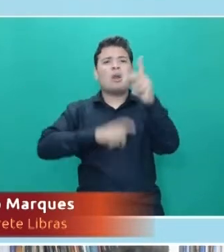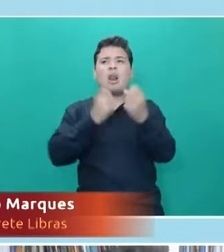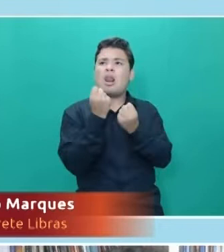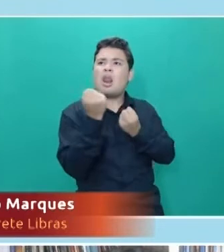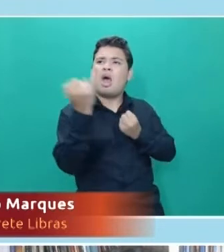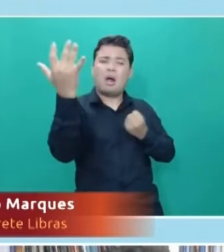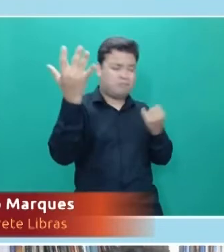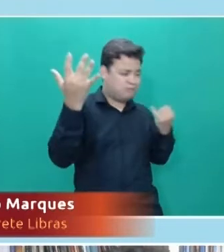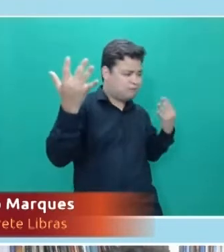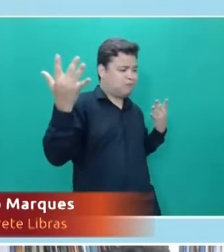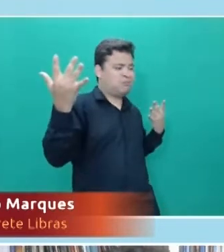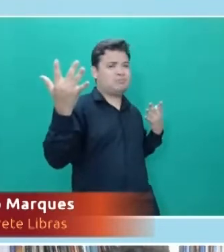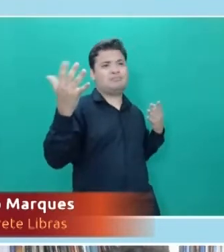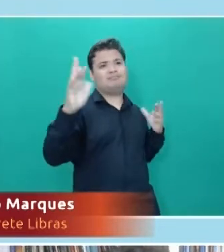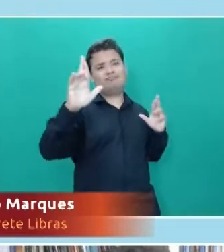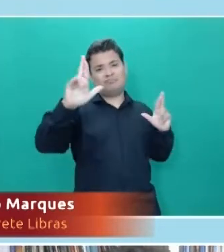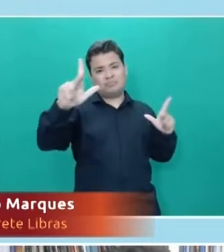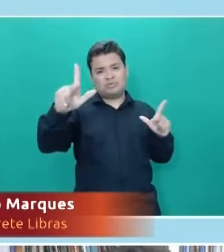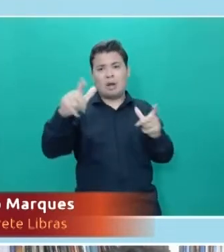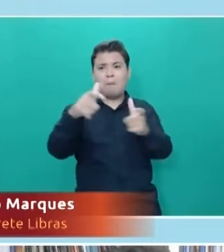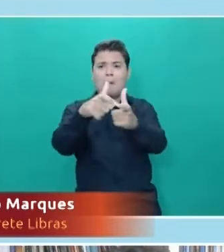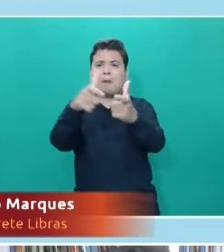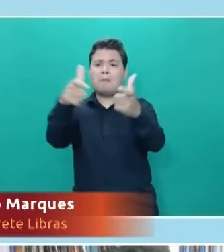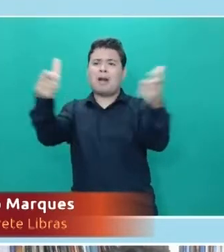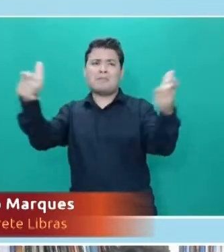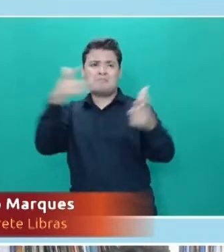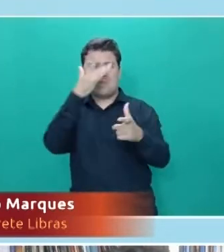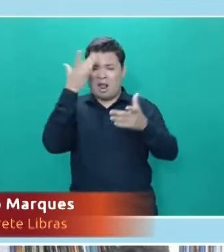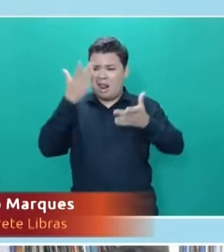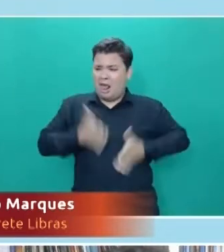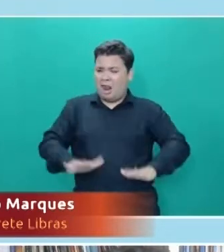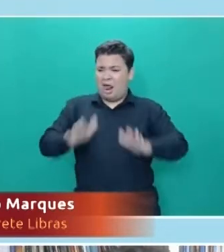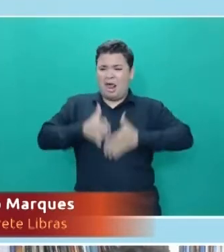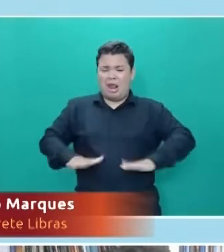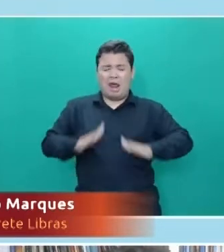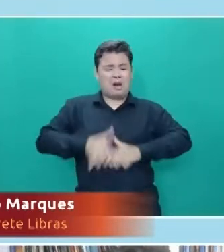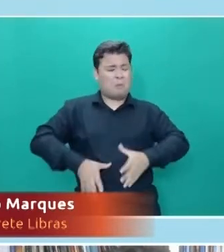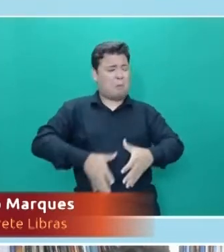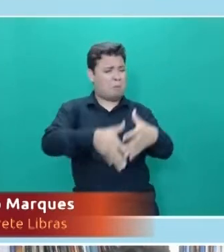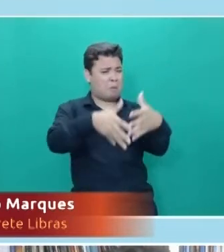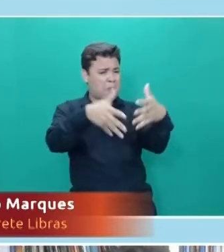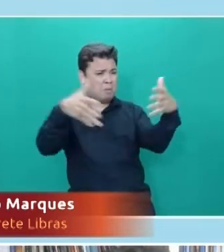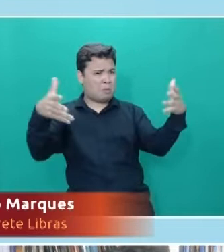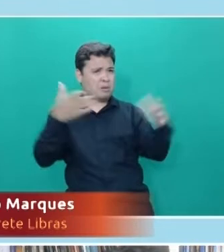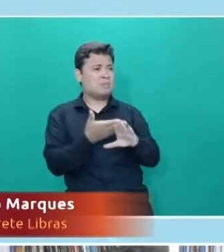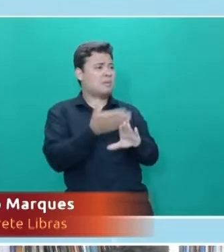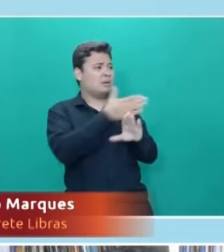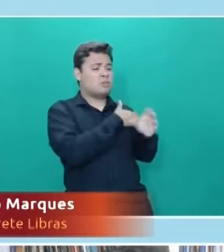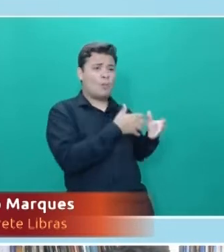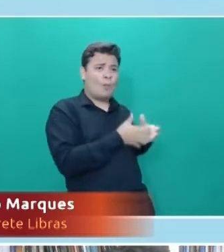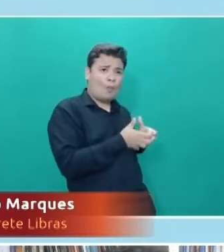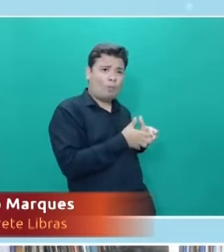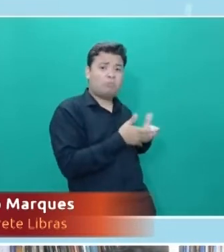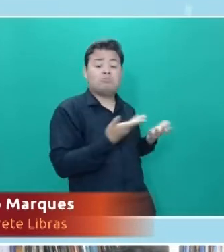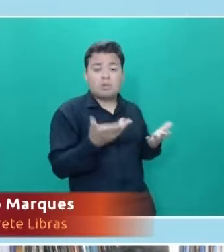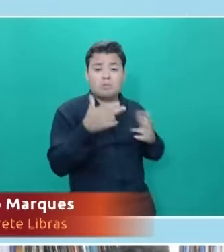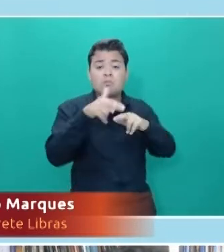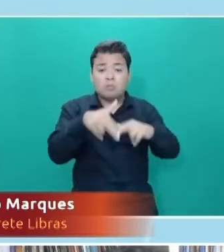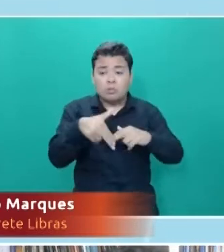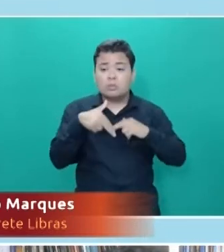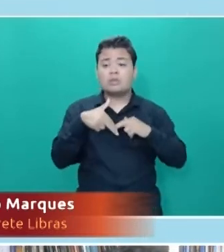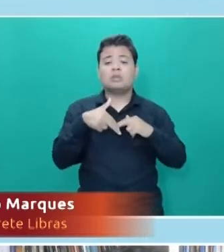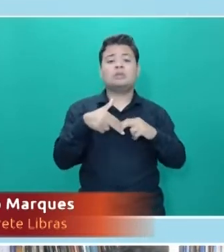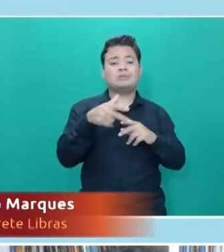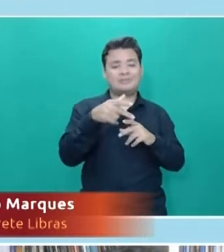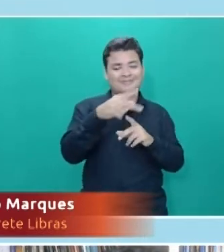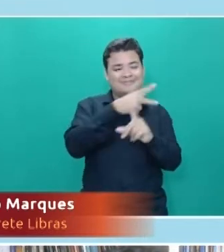essa alteração do número de novos nascimentos comparados com gerações anteriores, afeta diretamente no custeio desse grande